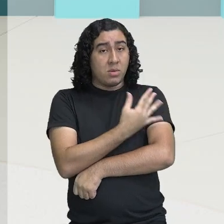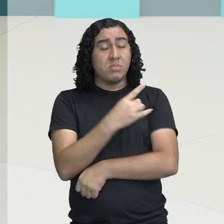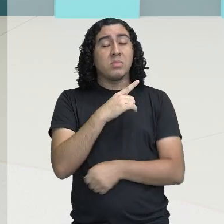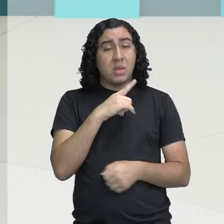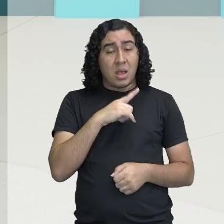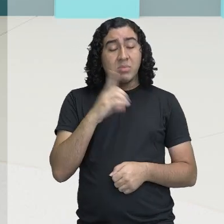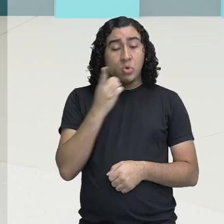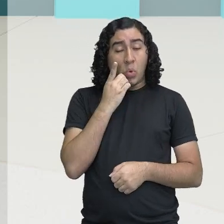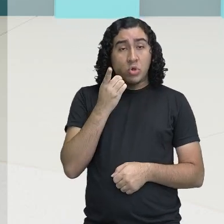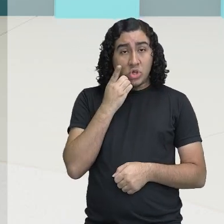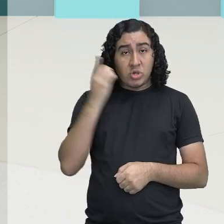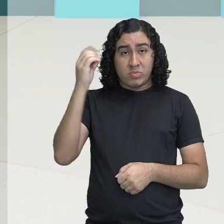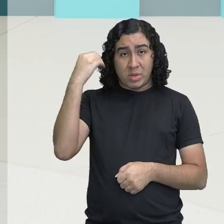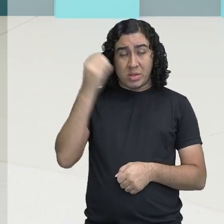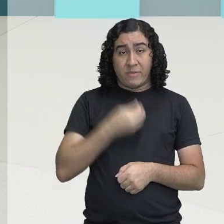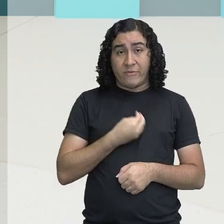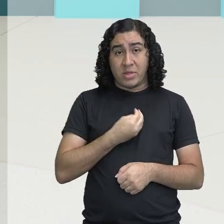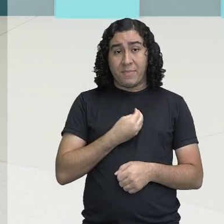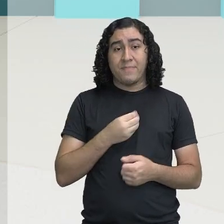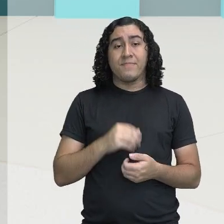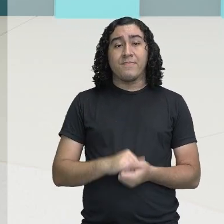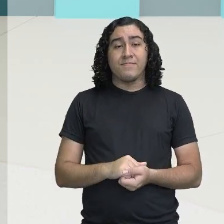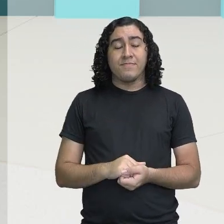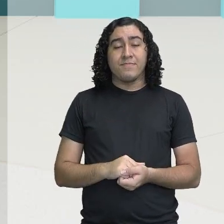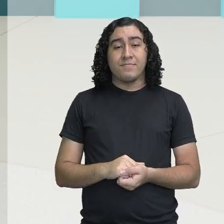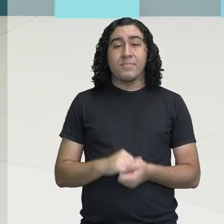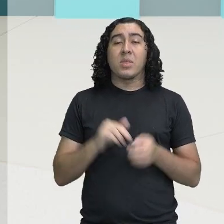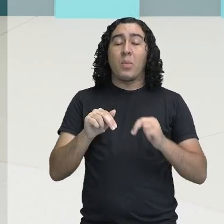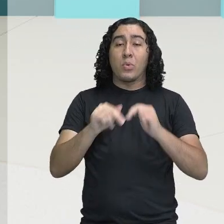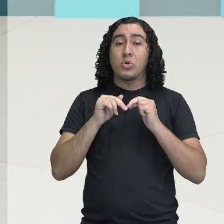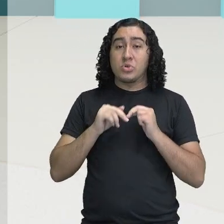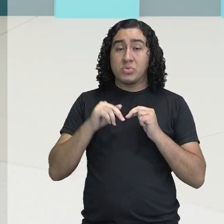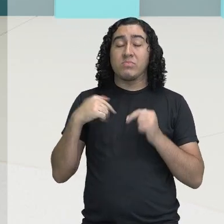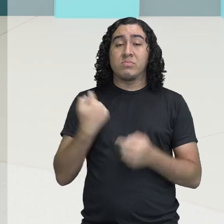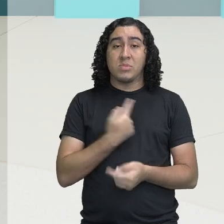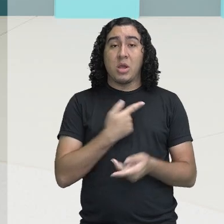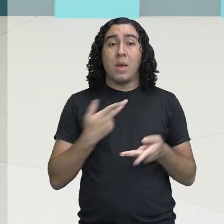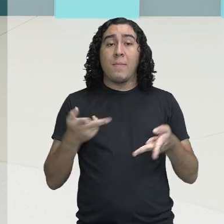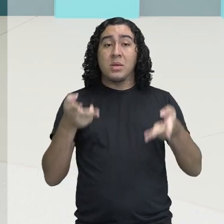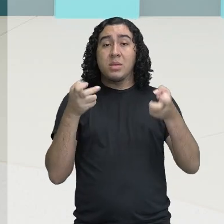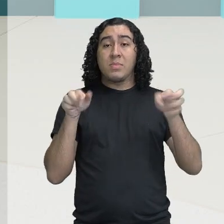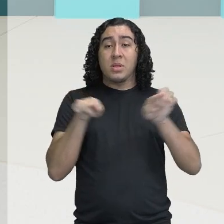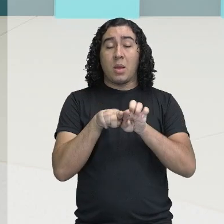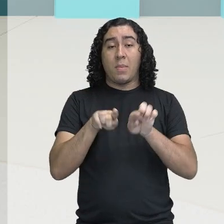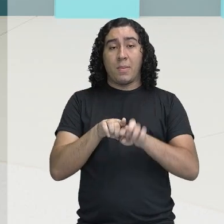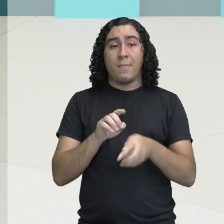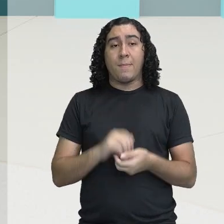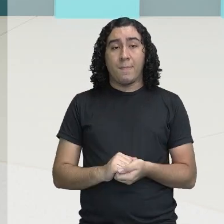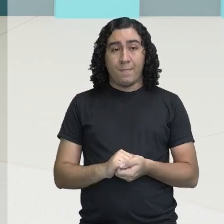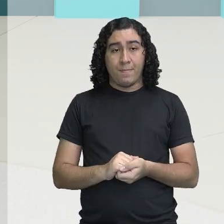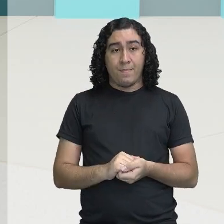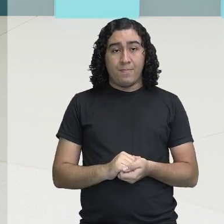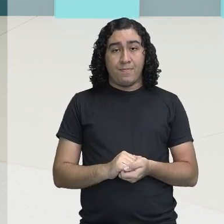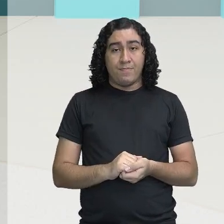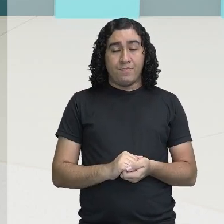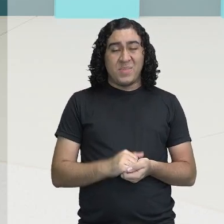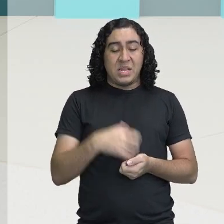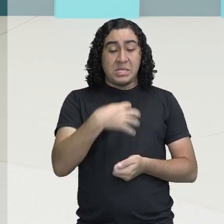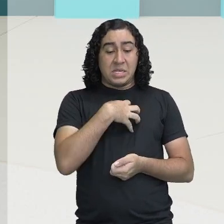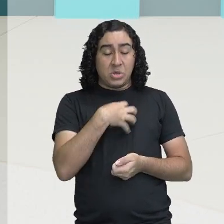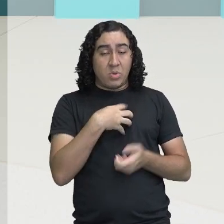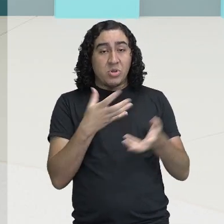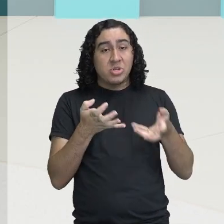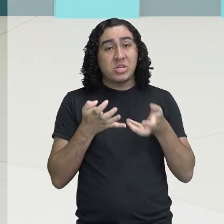construído diariamente. Portanto, percebemos que o senso de união entre